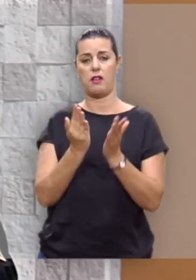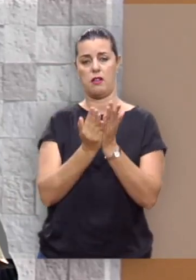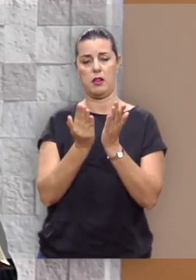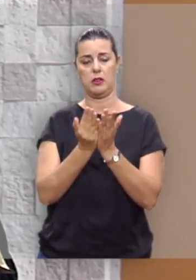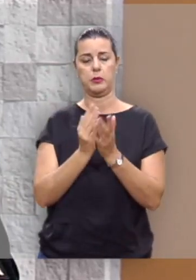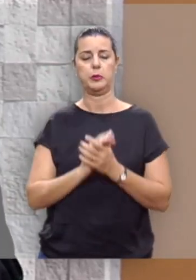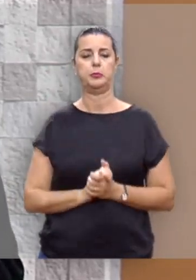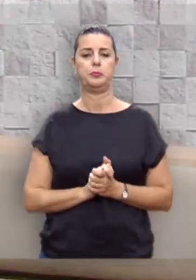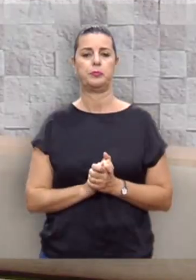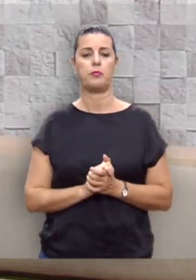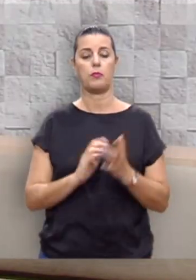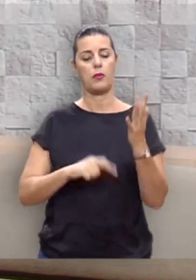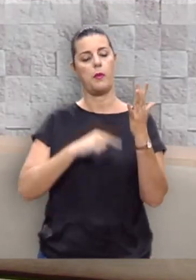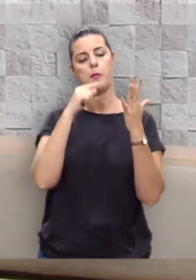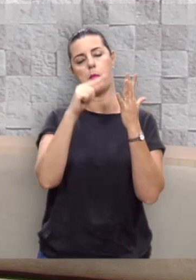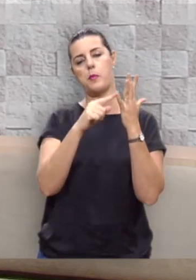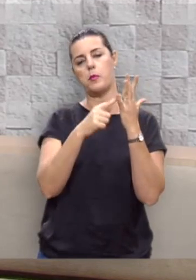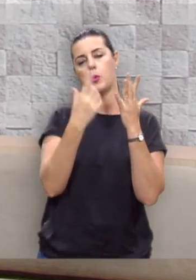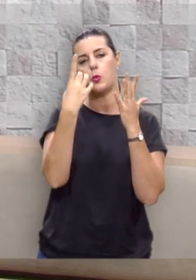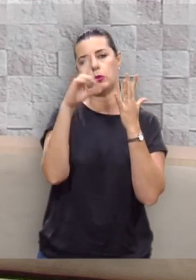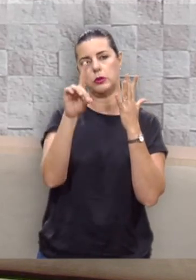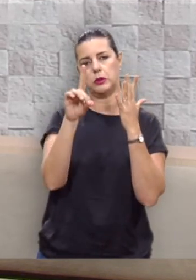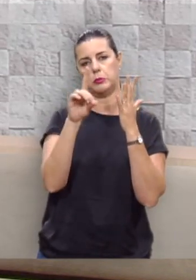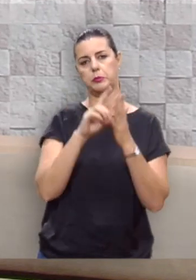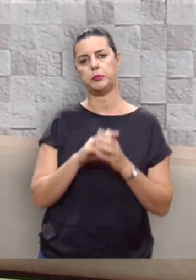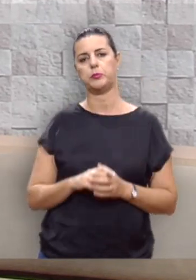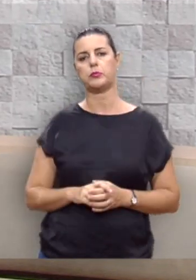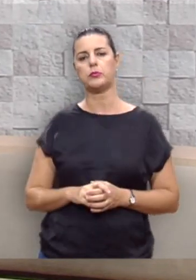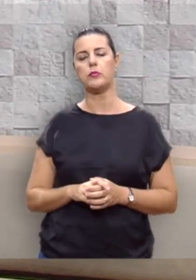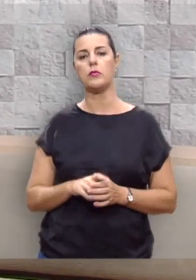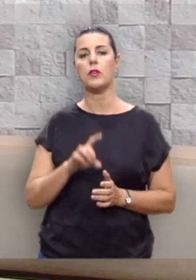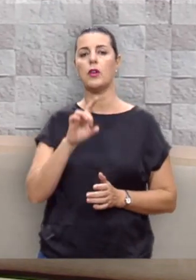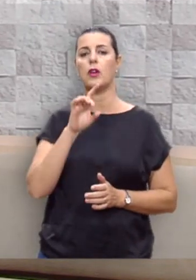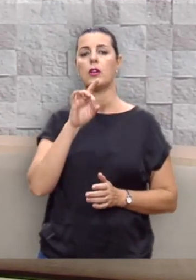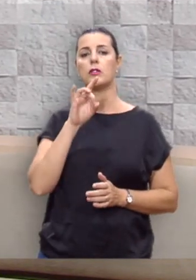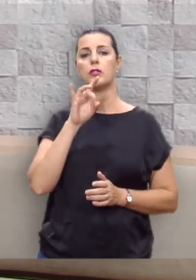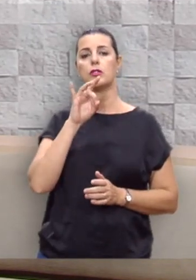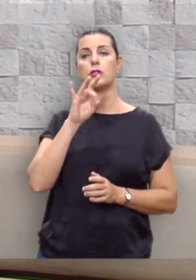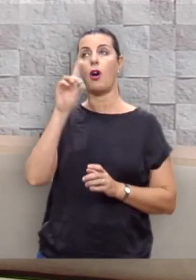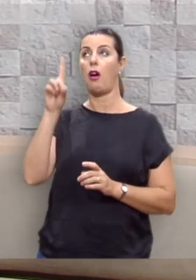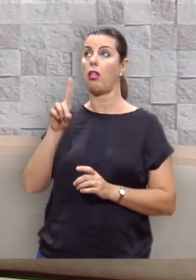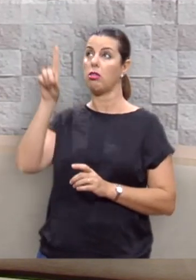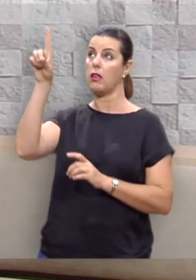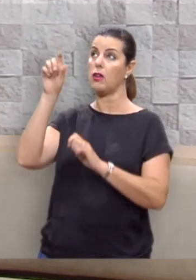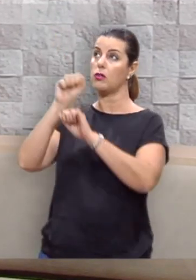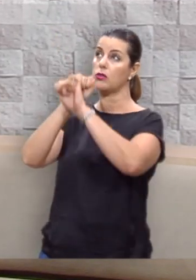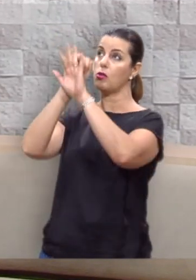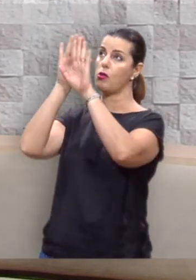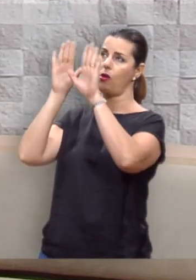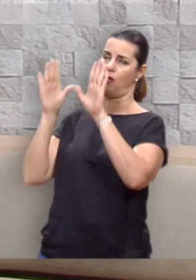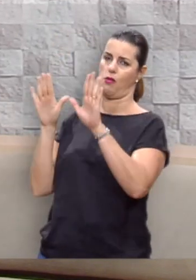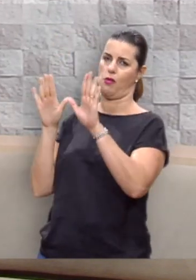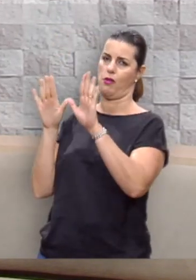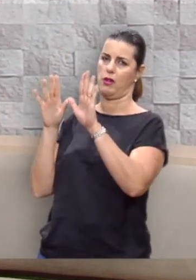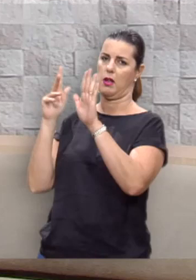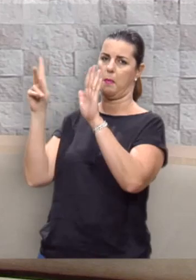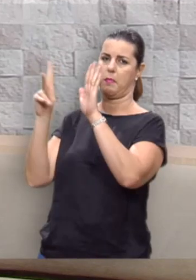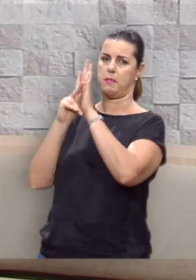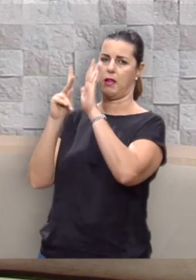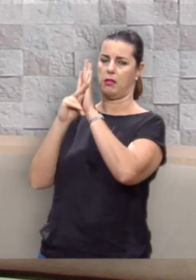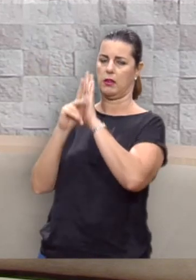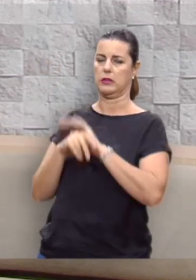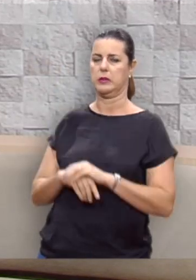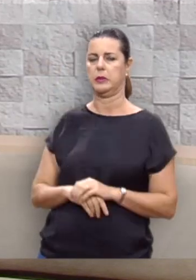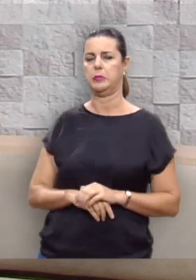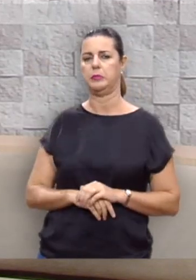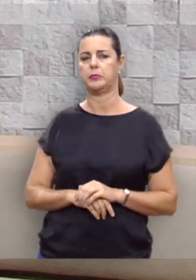cristã. Mas o último pilar da reforma é soli Deo gloria. Só a Deus é dada toda a